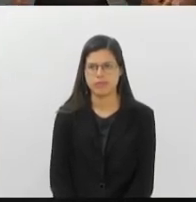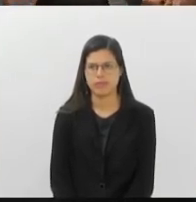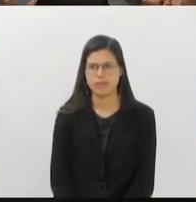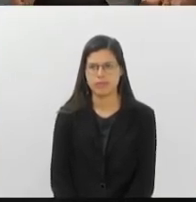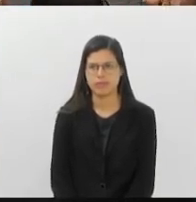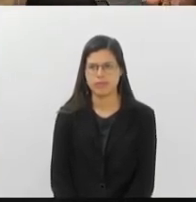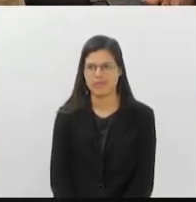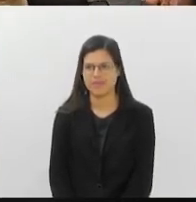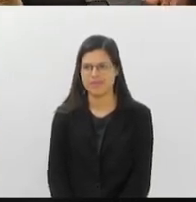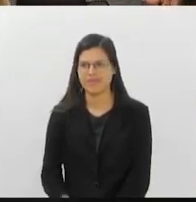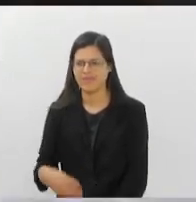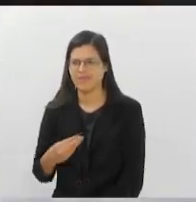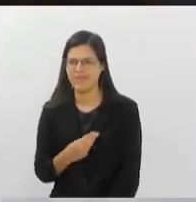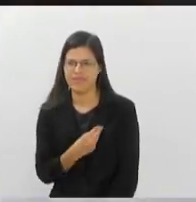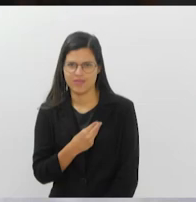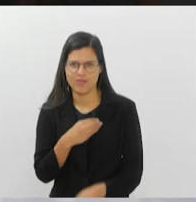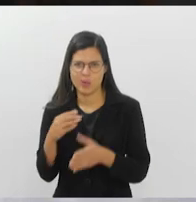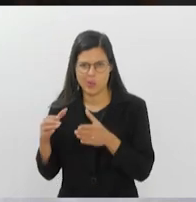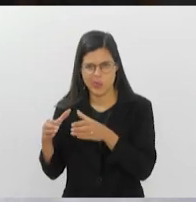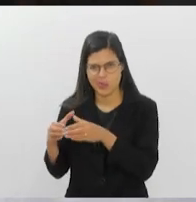Viva a loucura suburbana!